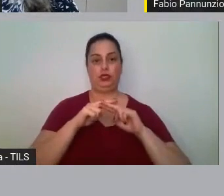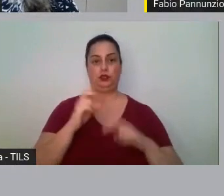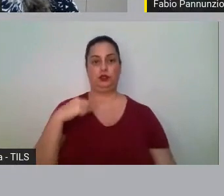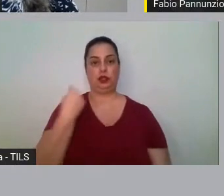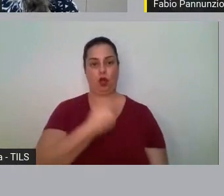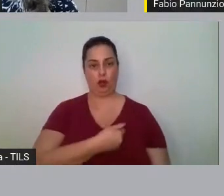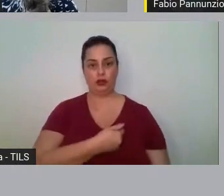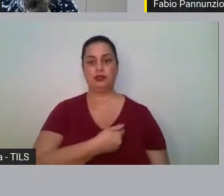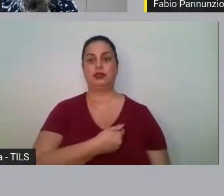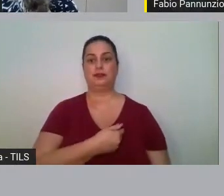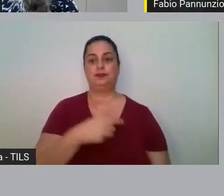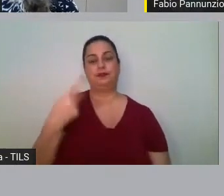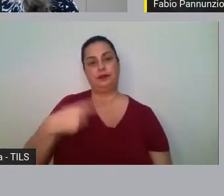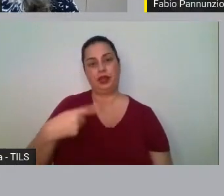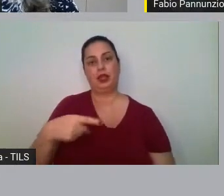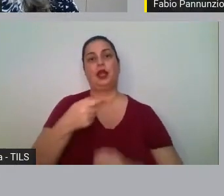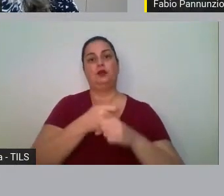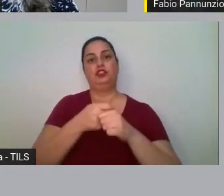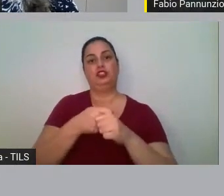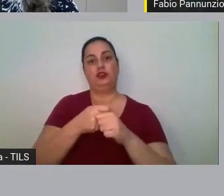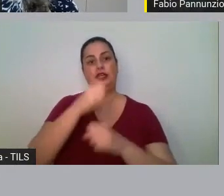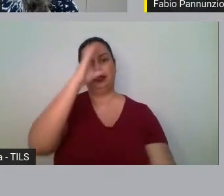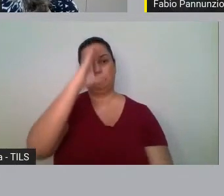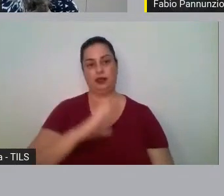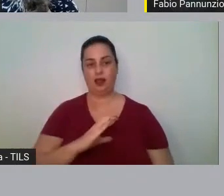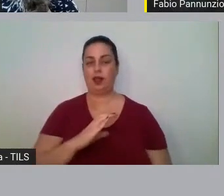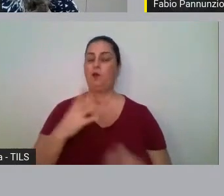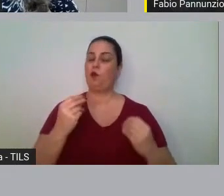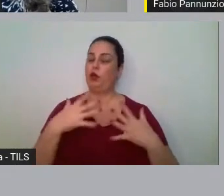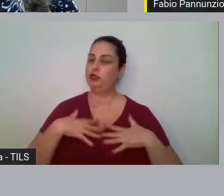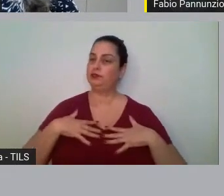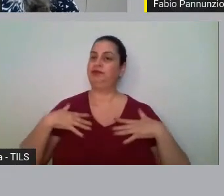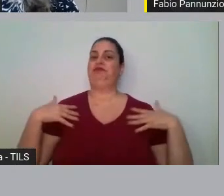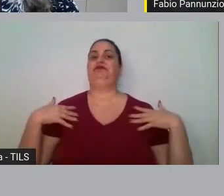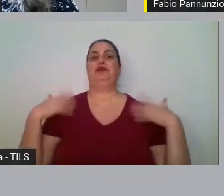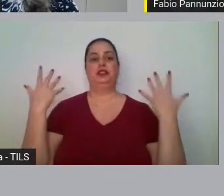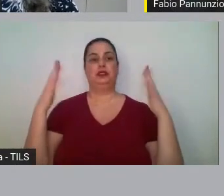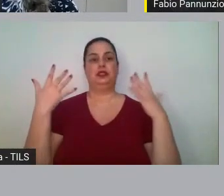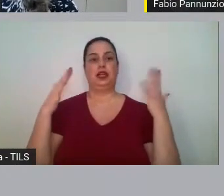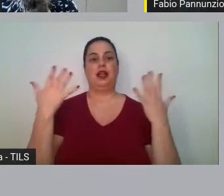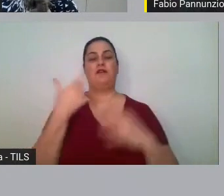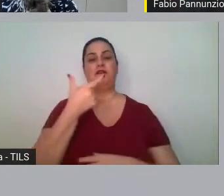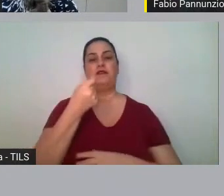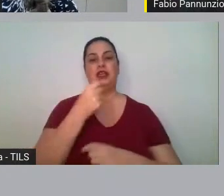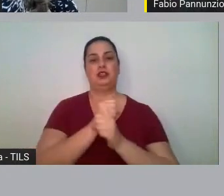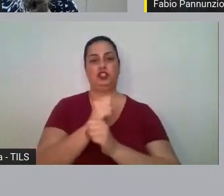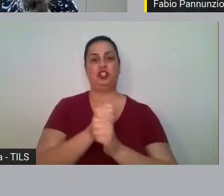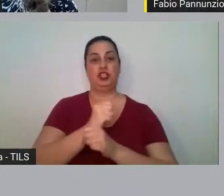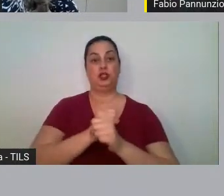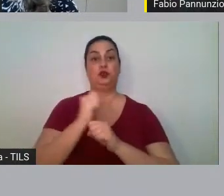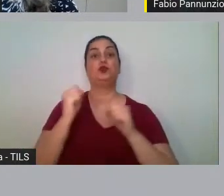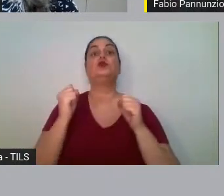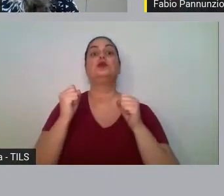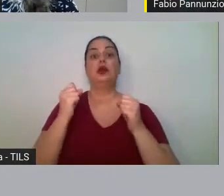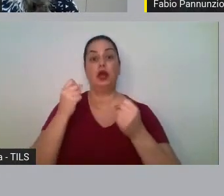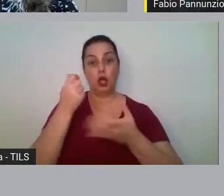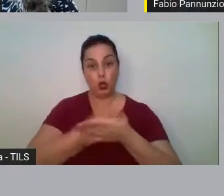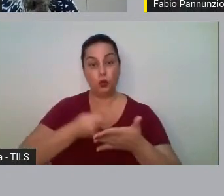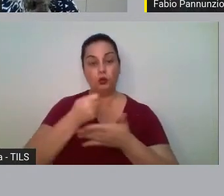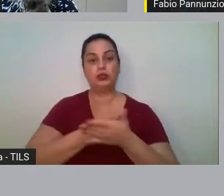temos muita honra de celebrar 20 anos de luta, 20 anos de dedicação das nossas vidas para